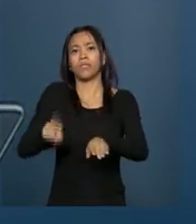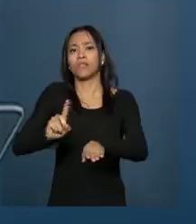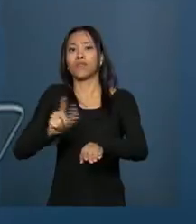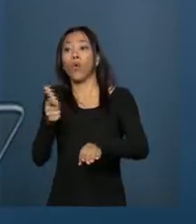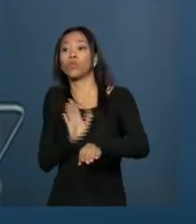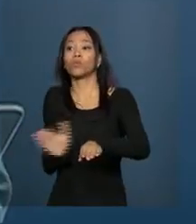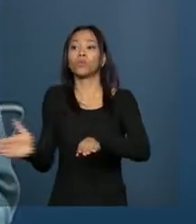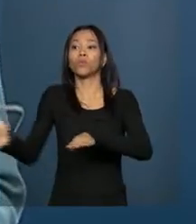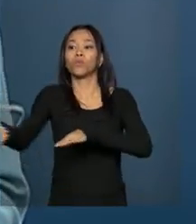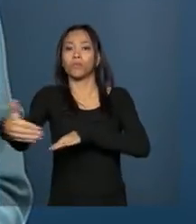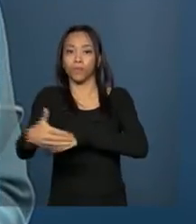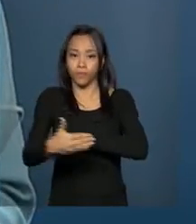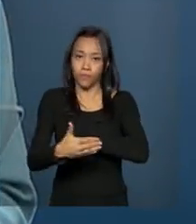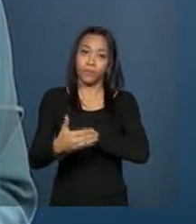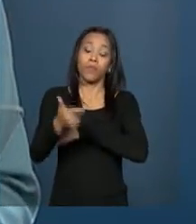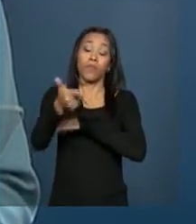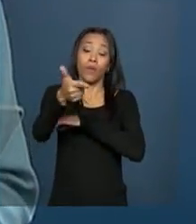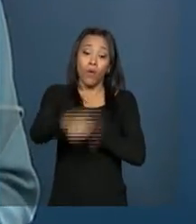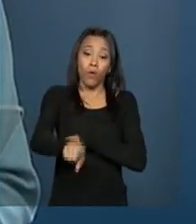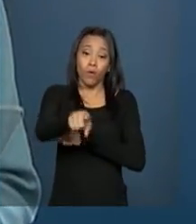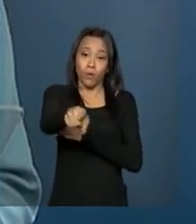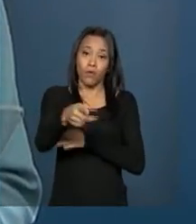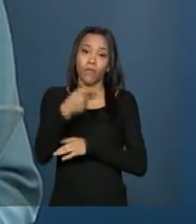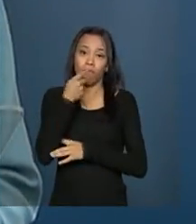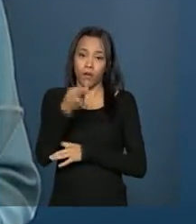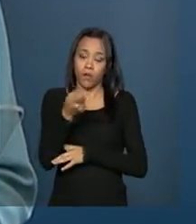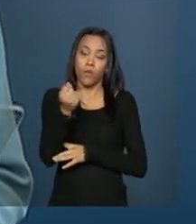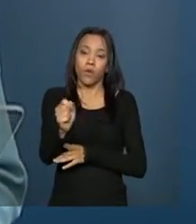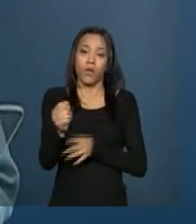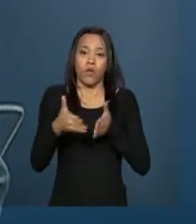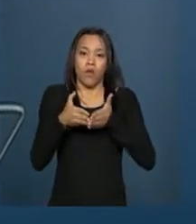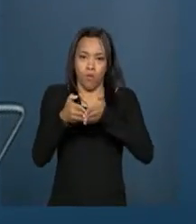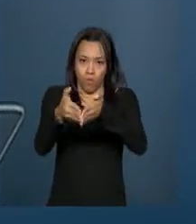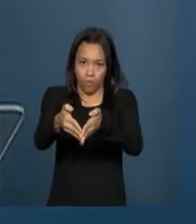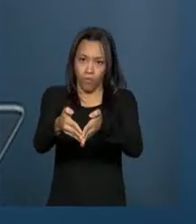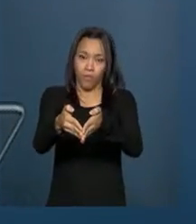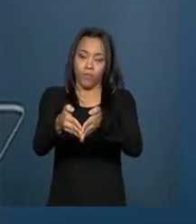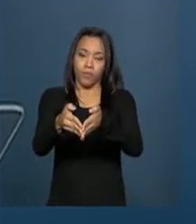qualquer estrutura de portos, representam não só